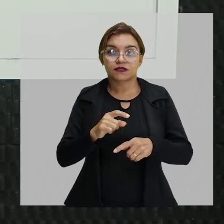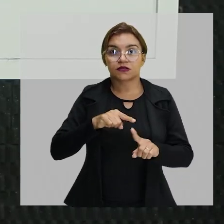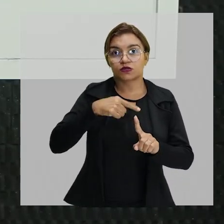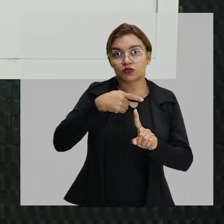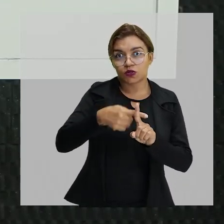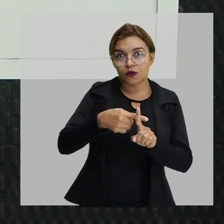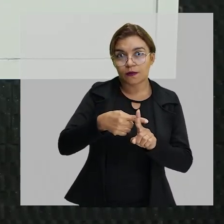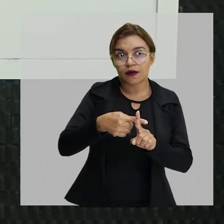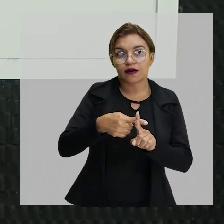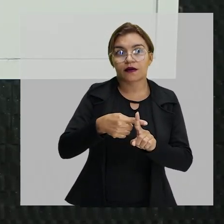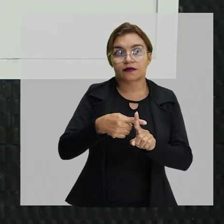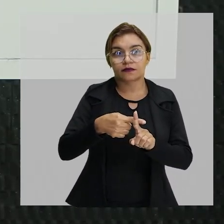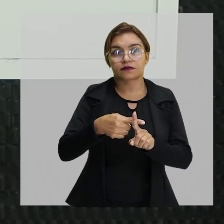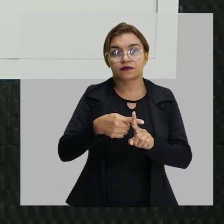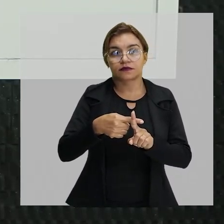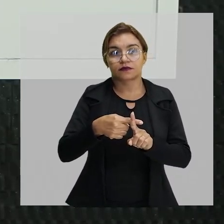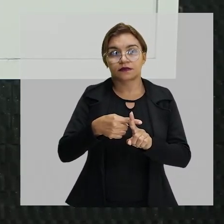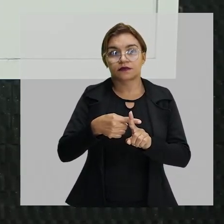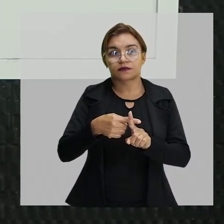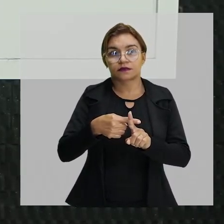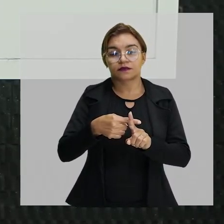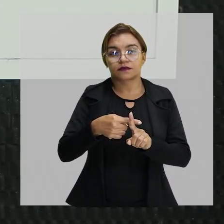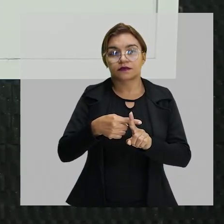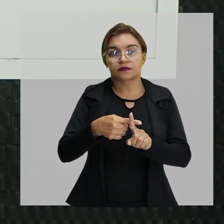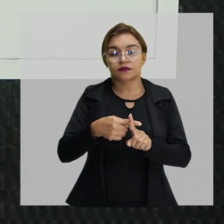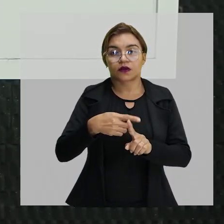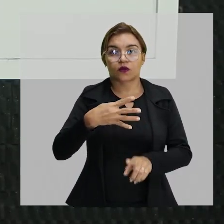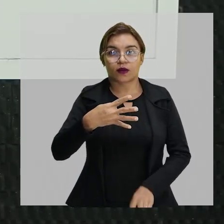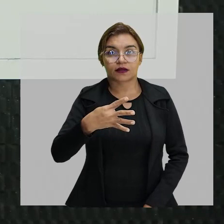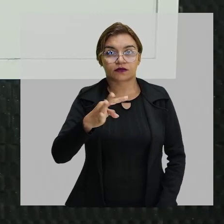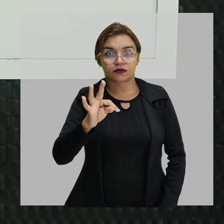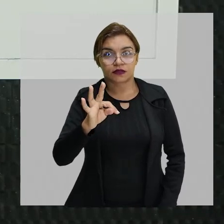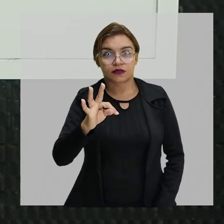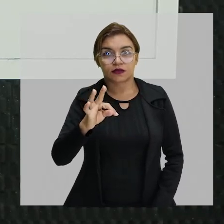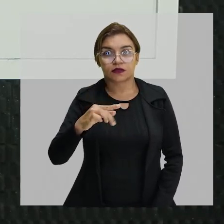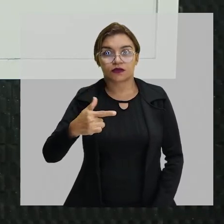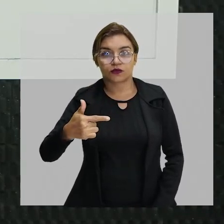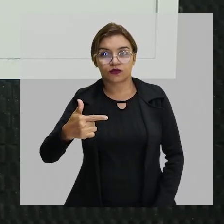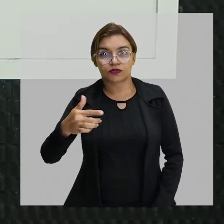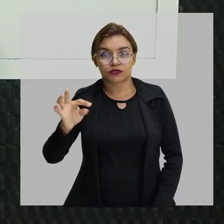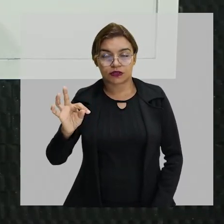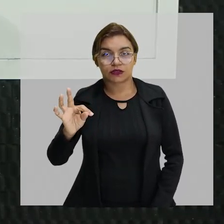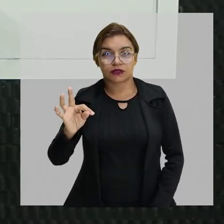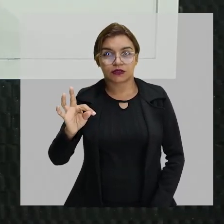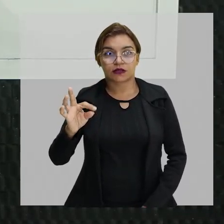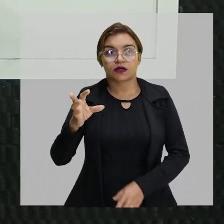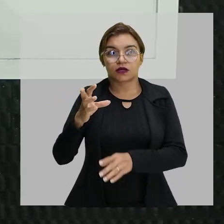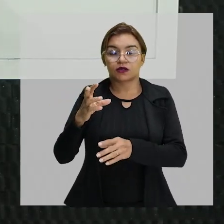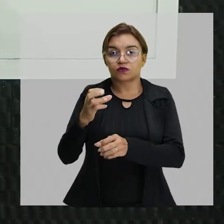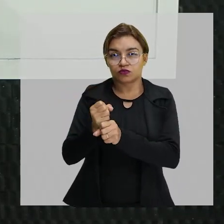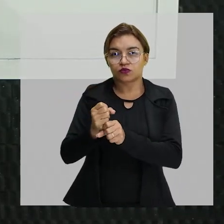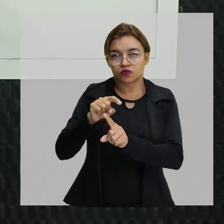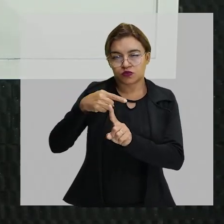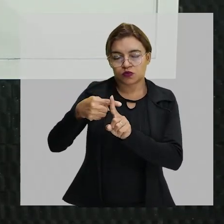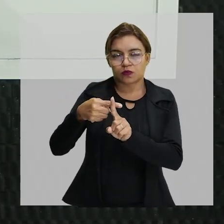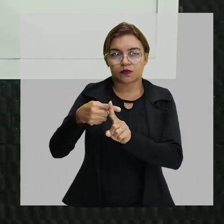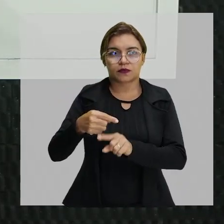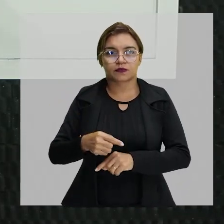dividir por 2. Os arcos nesse caso aqui é 4t e 2t. Tá? Soma